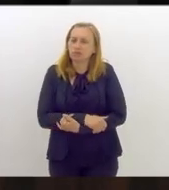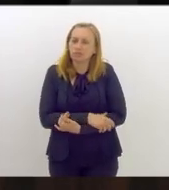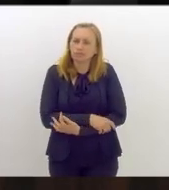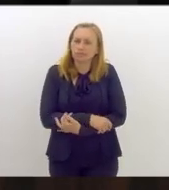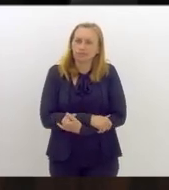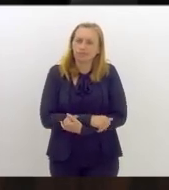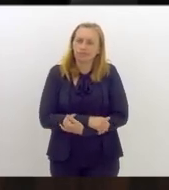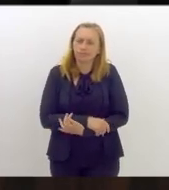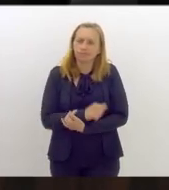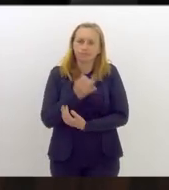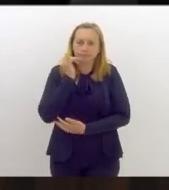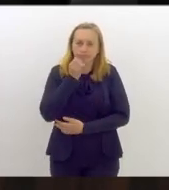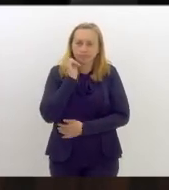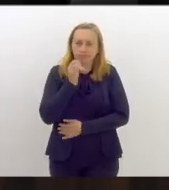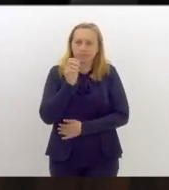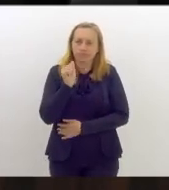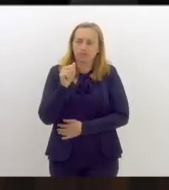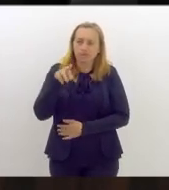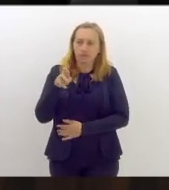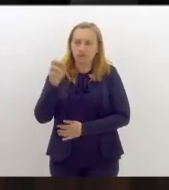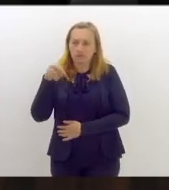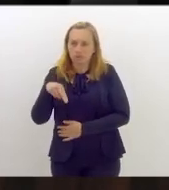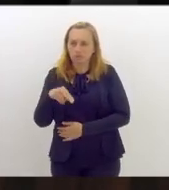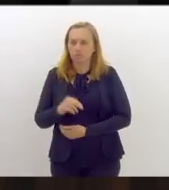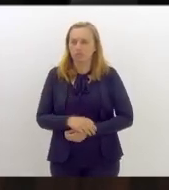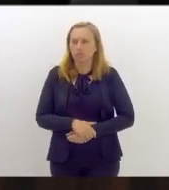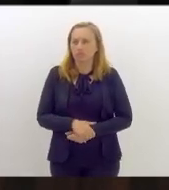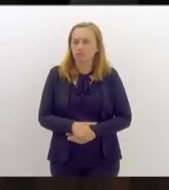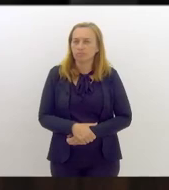designa o relator Anderson Moraes.